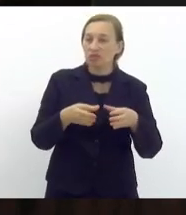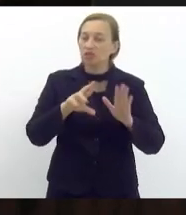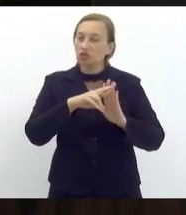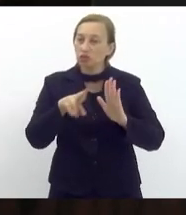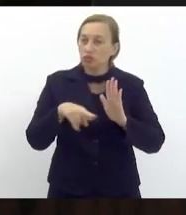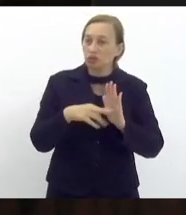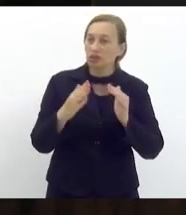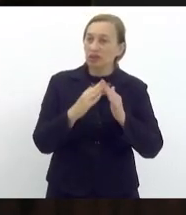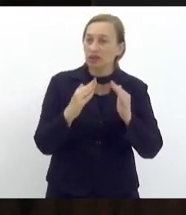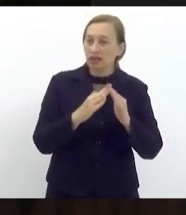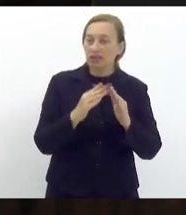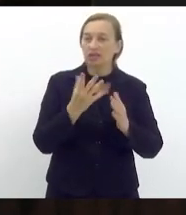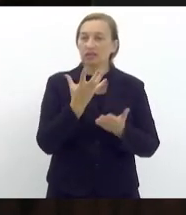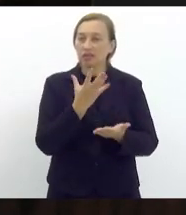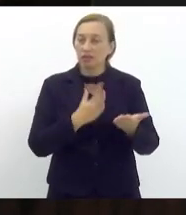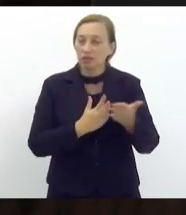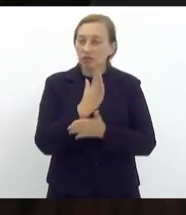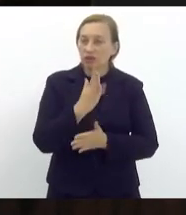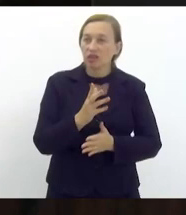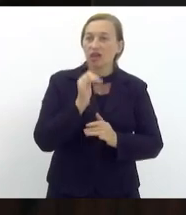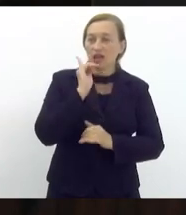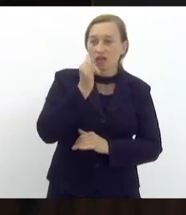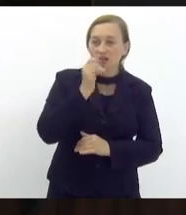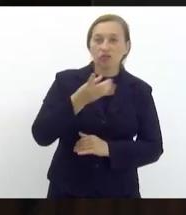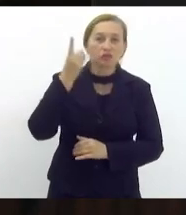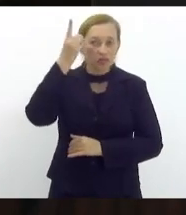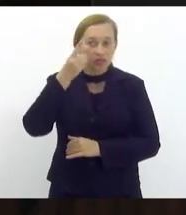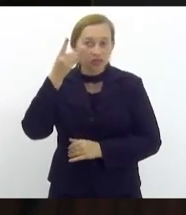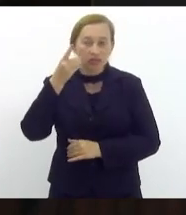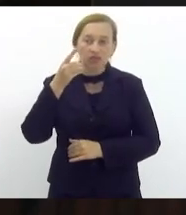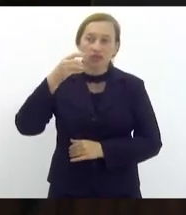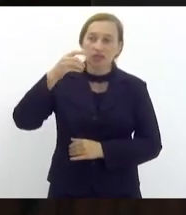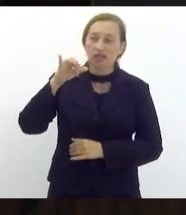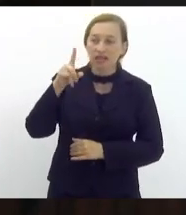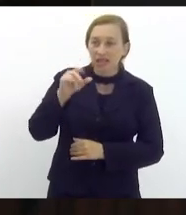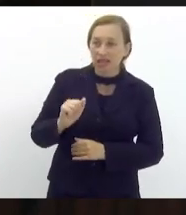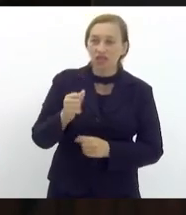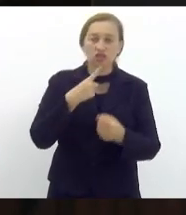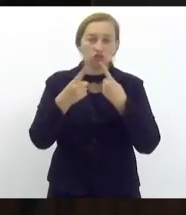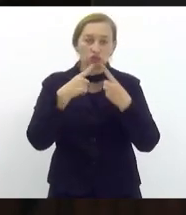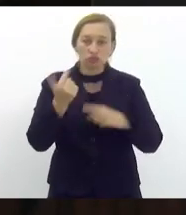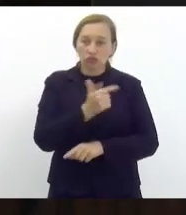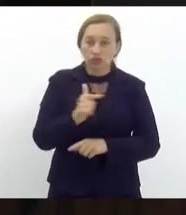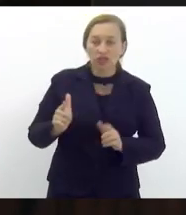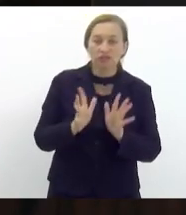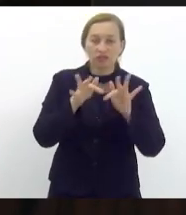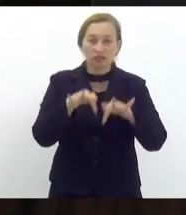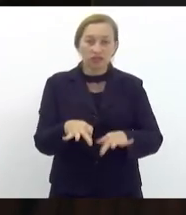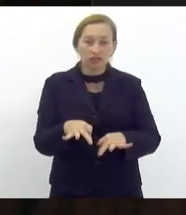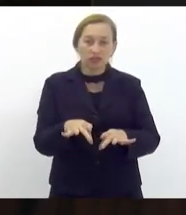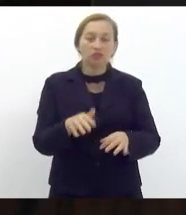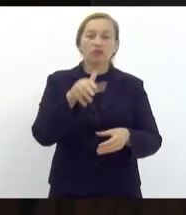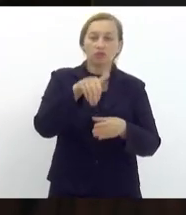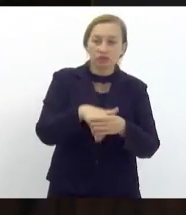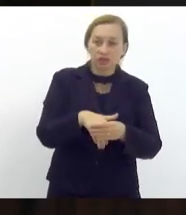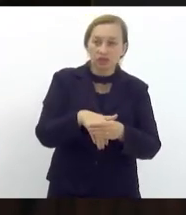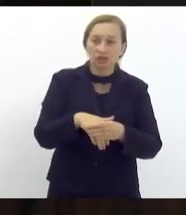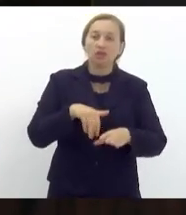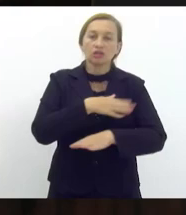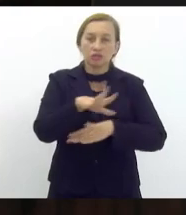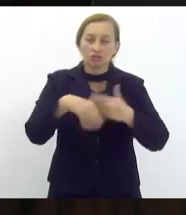e proposições externas favorável relatou Deputado Márcio canela em discussão não é vendo que aquele discutir encerrada discussão e